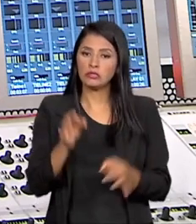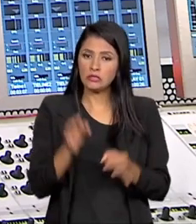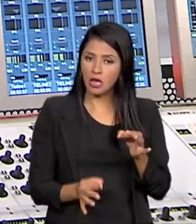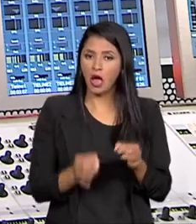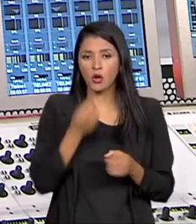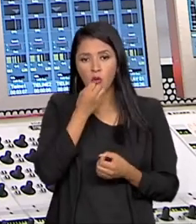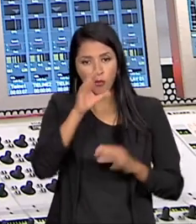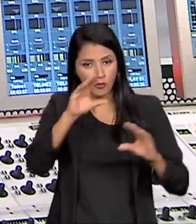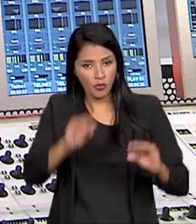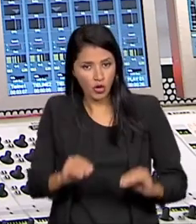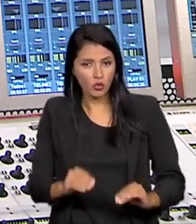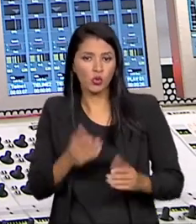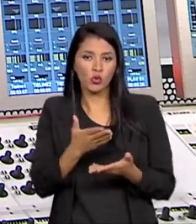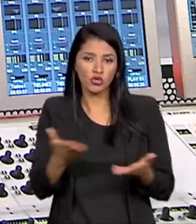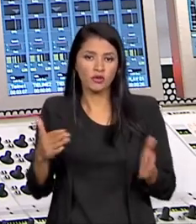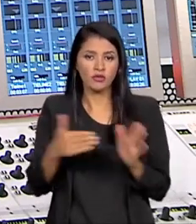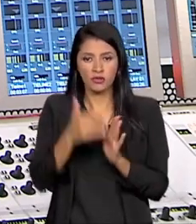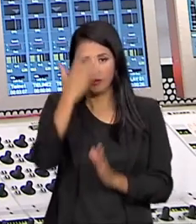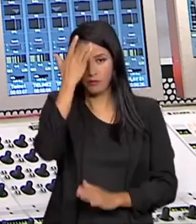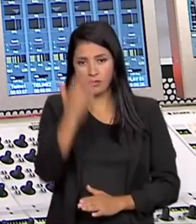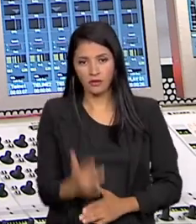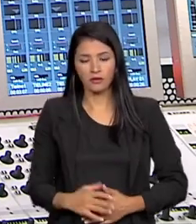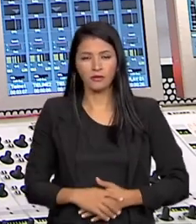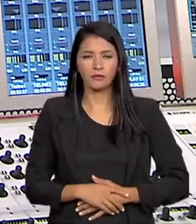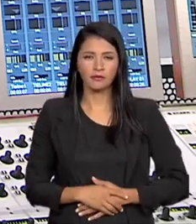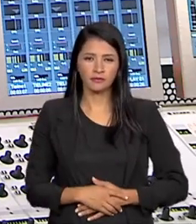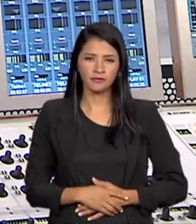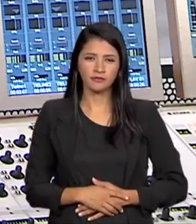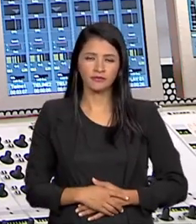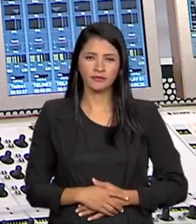uma boa noite boa noite para você e até amanhã